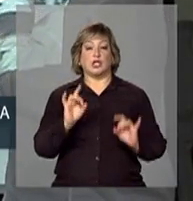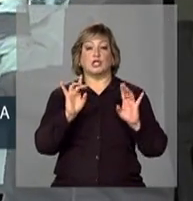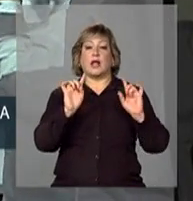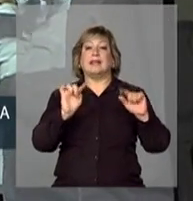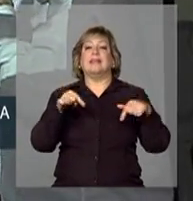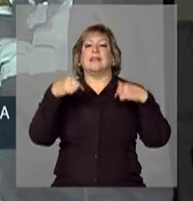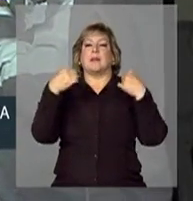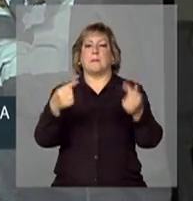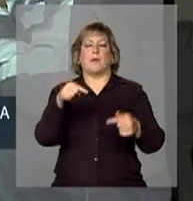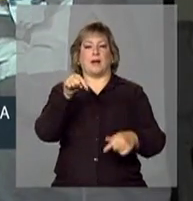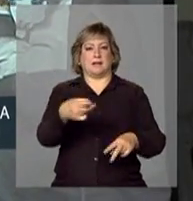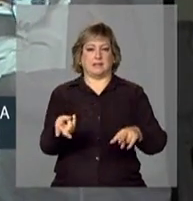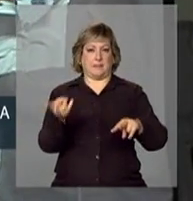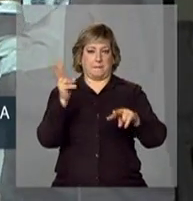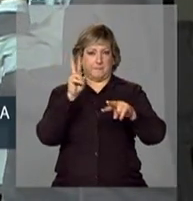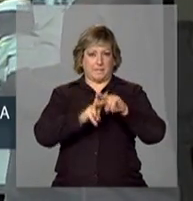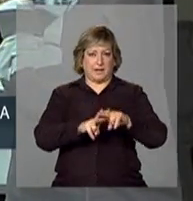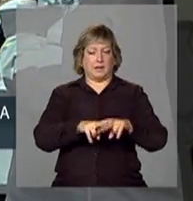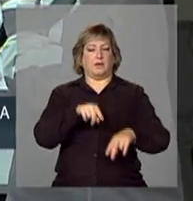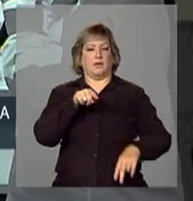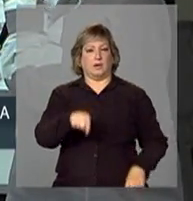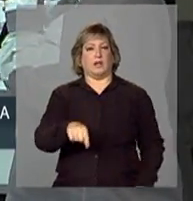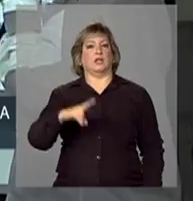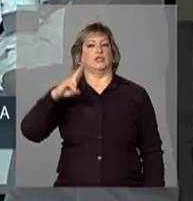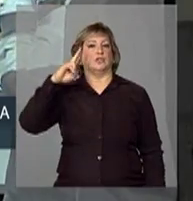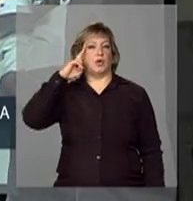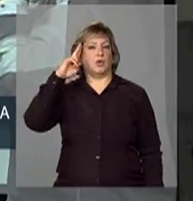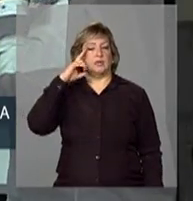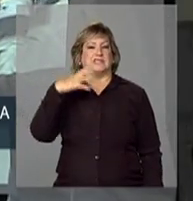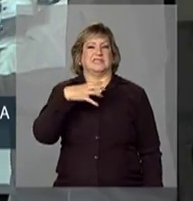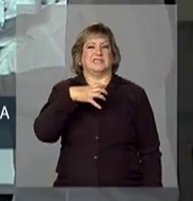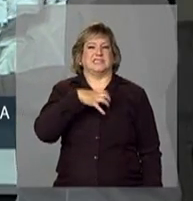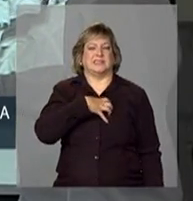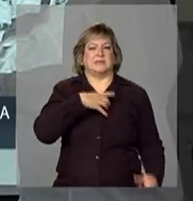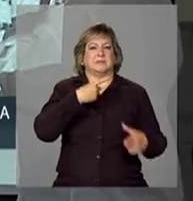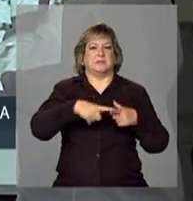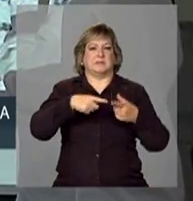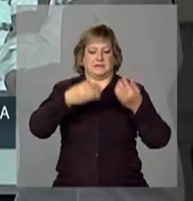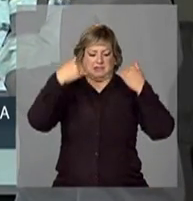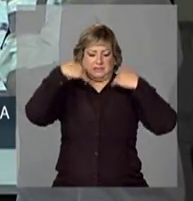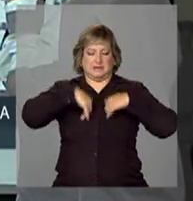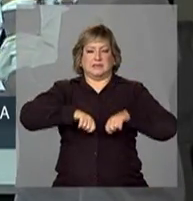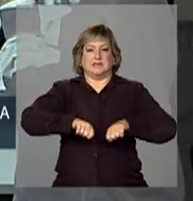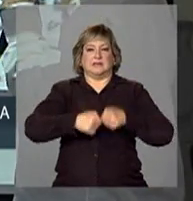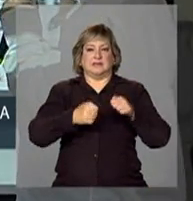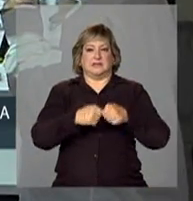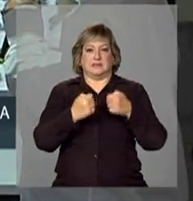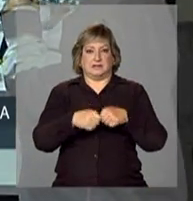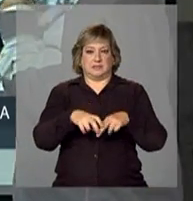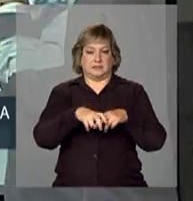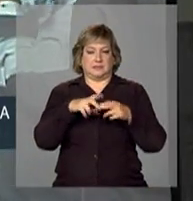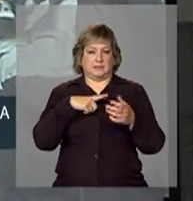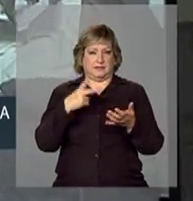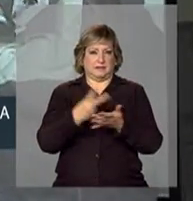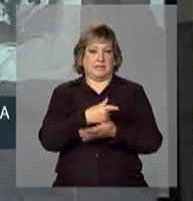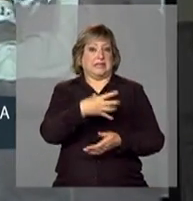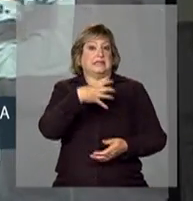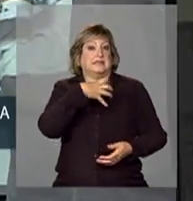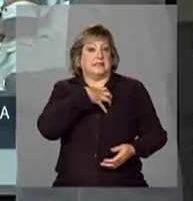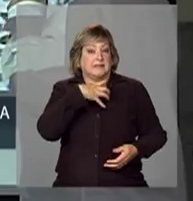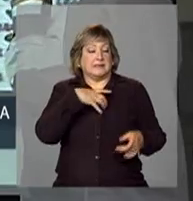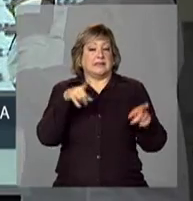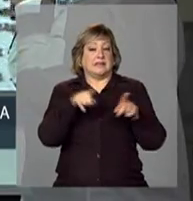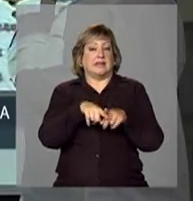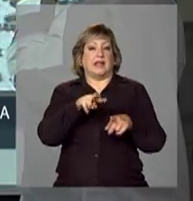prisão foi que o soldado passou a sentir os sintomas que culminaram com a sua reforma. Em face